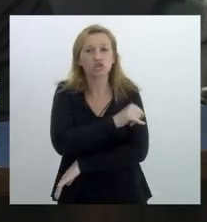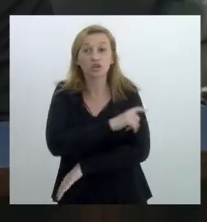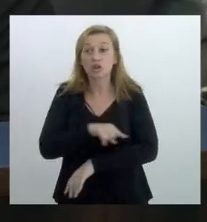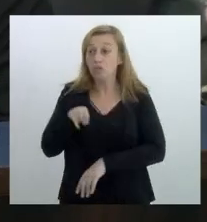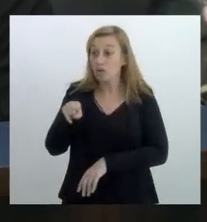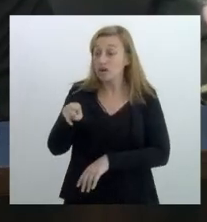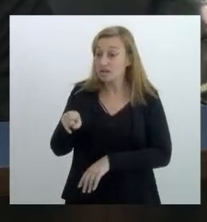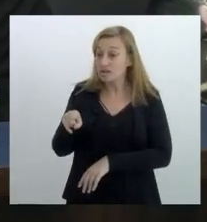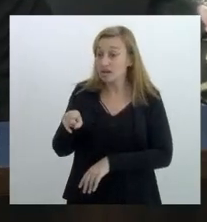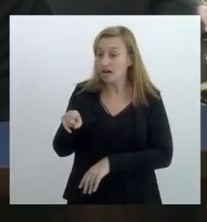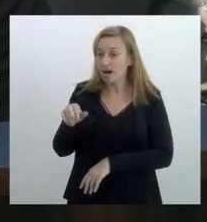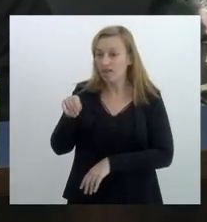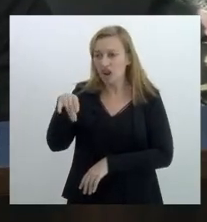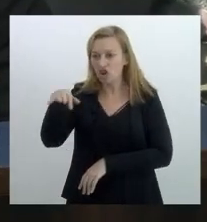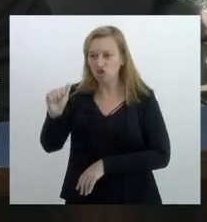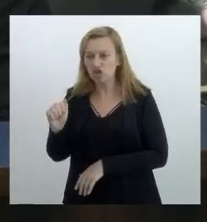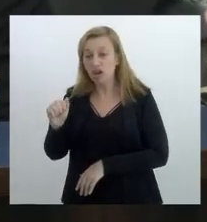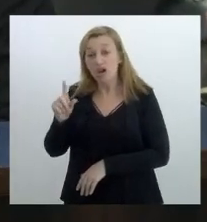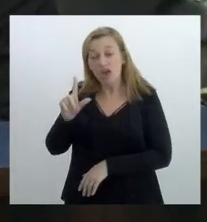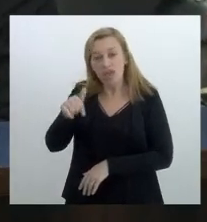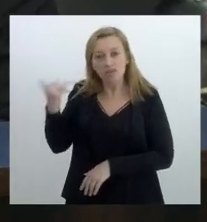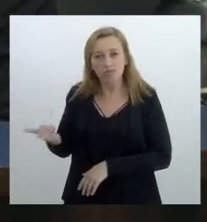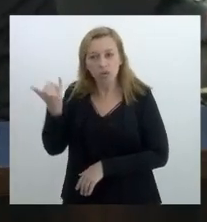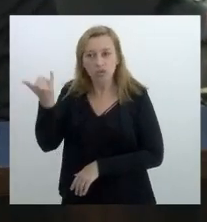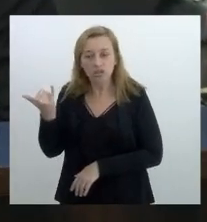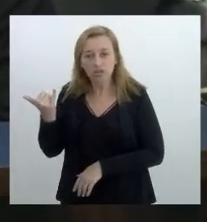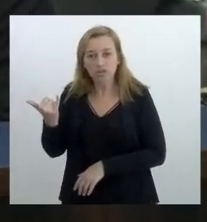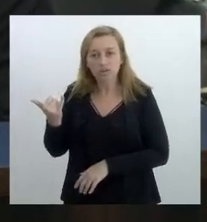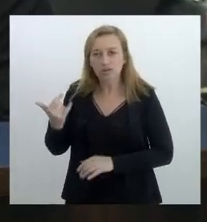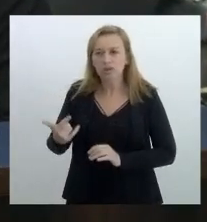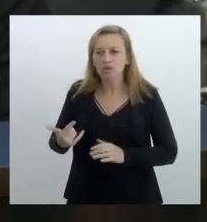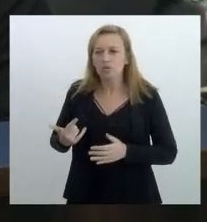essa analogia foi muito interessante, de tornar o Estado